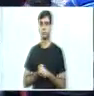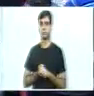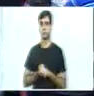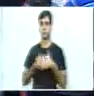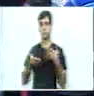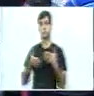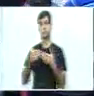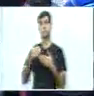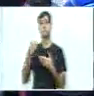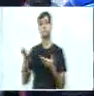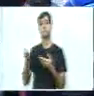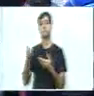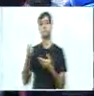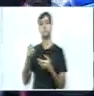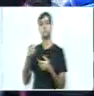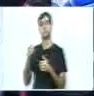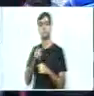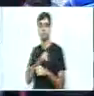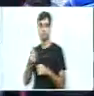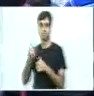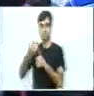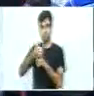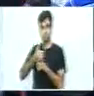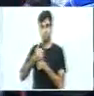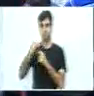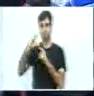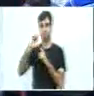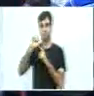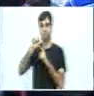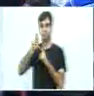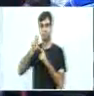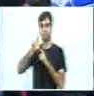Senhor presidente Carlitos Alves,